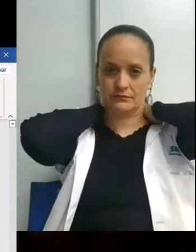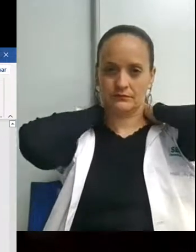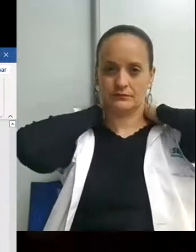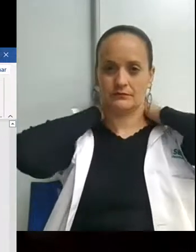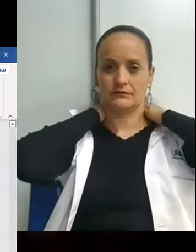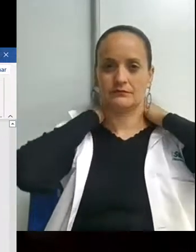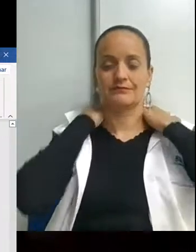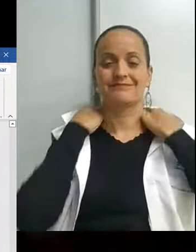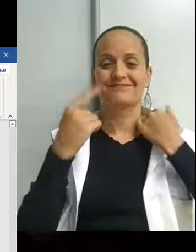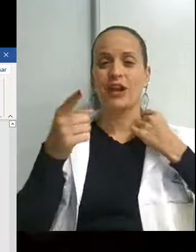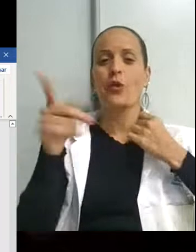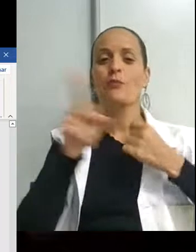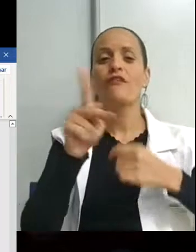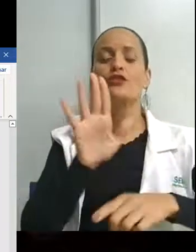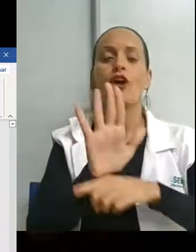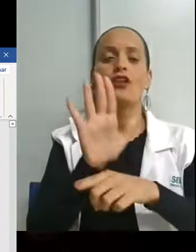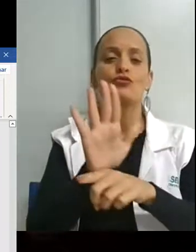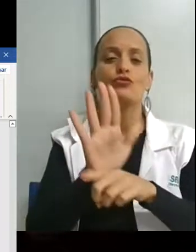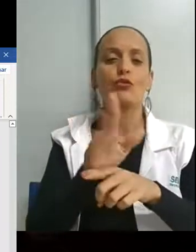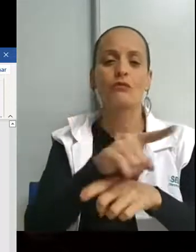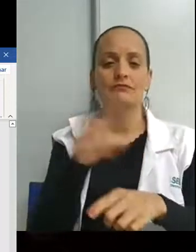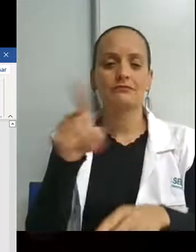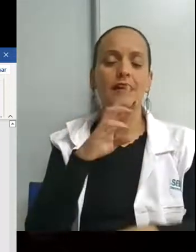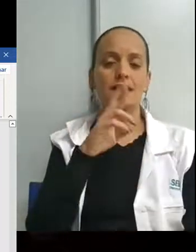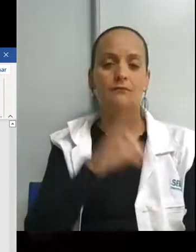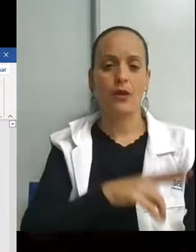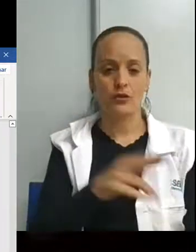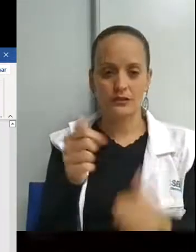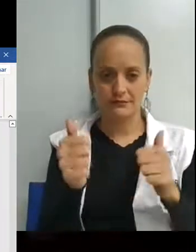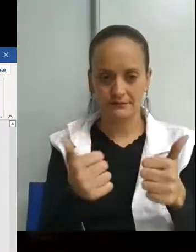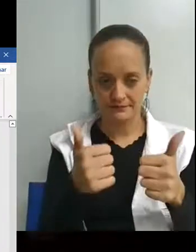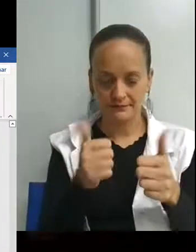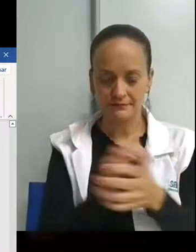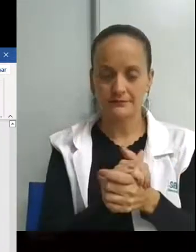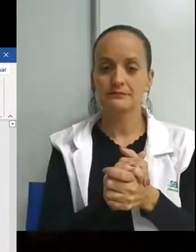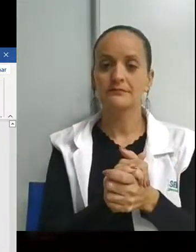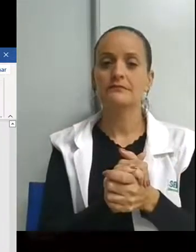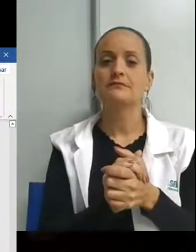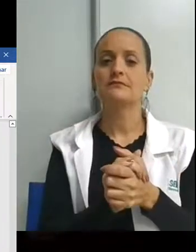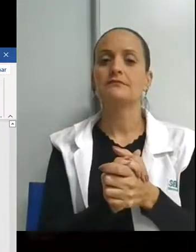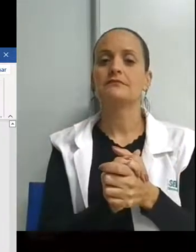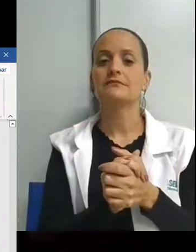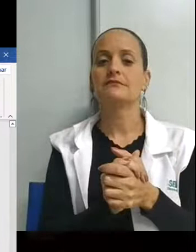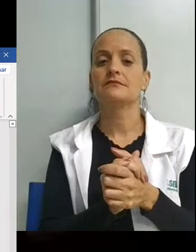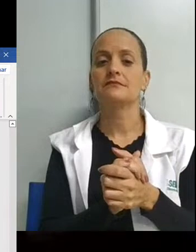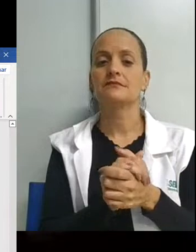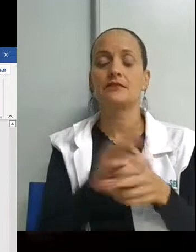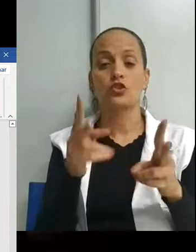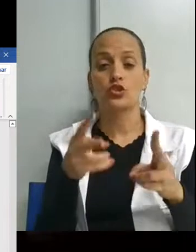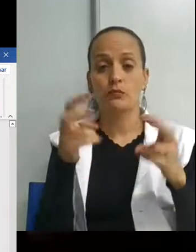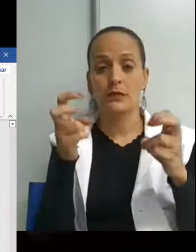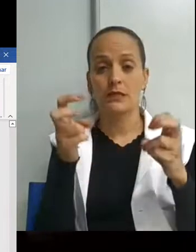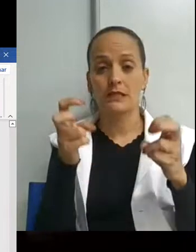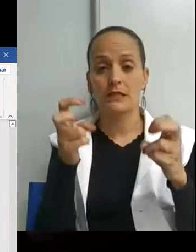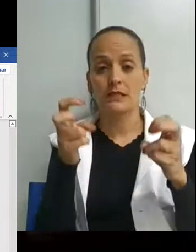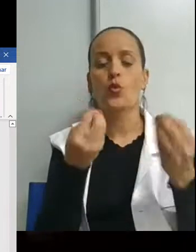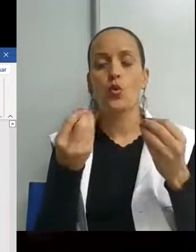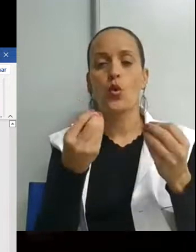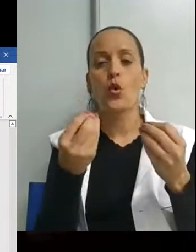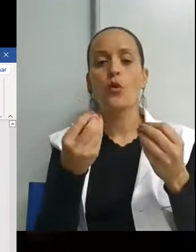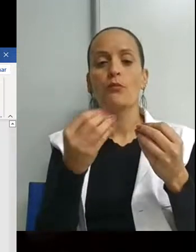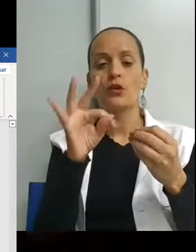Pronto. Essa é a resolução, né? Então, aqui a gente analisou, né, as quedas de tensões. Então, a queda de tensão que vai ter na